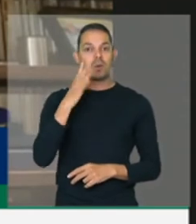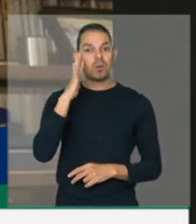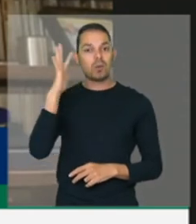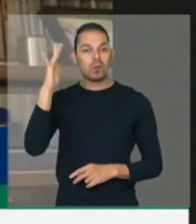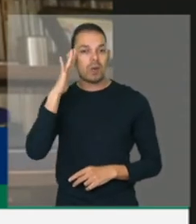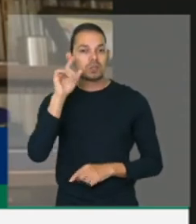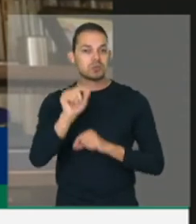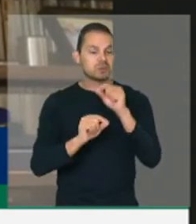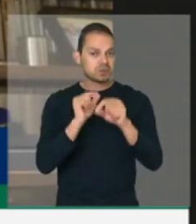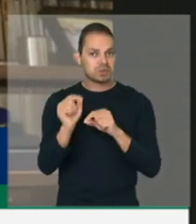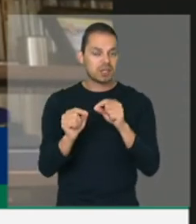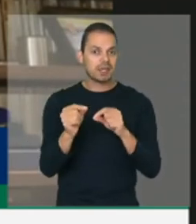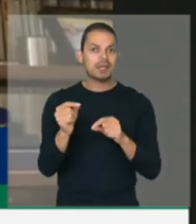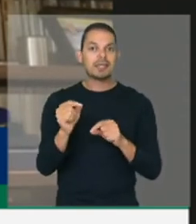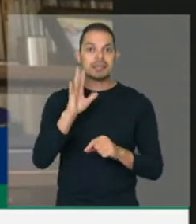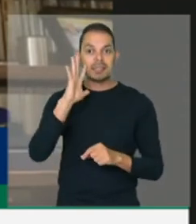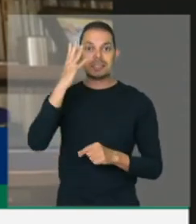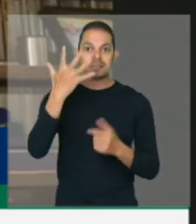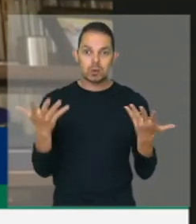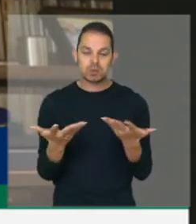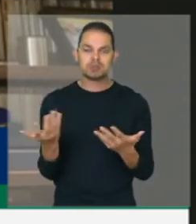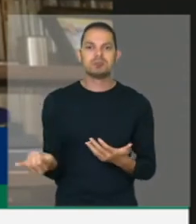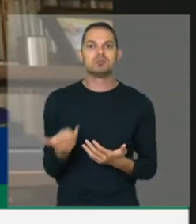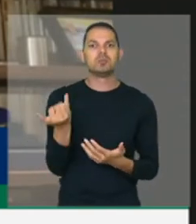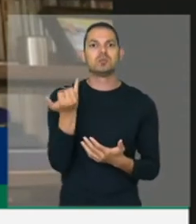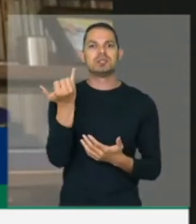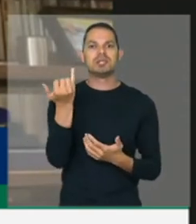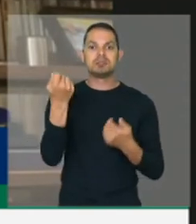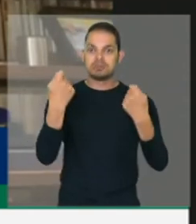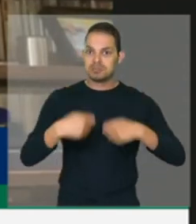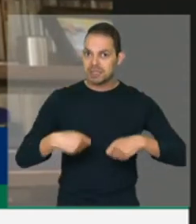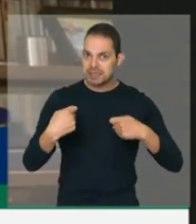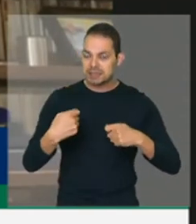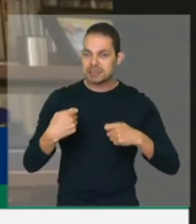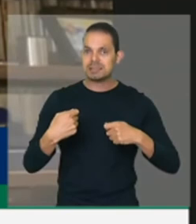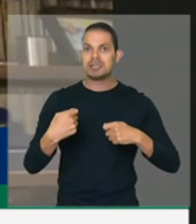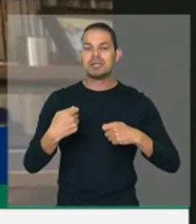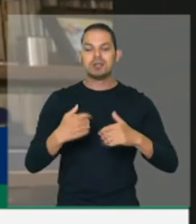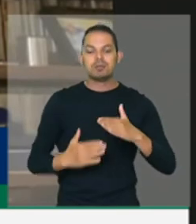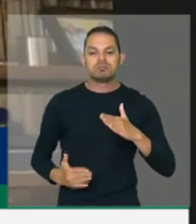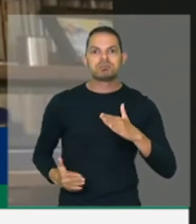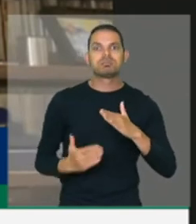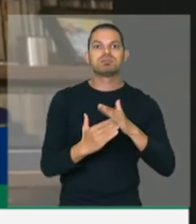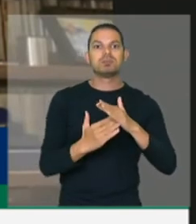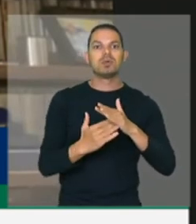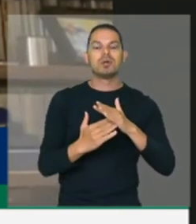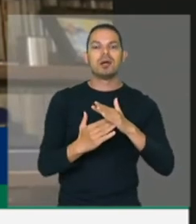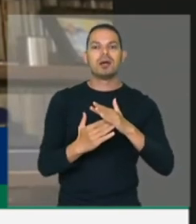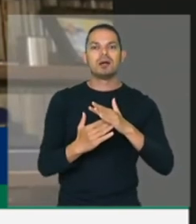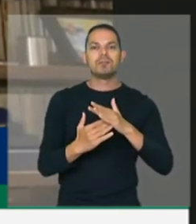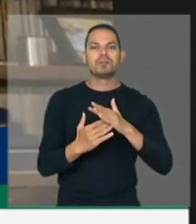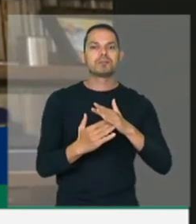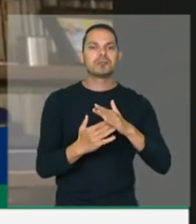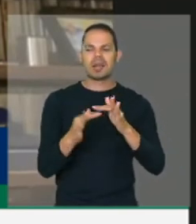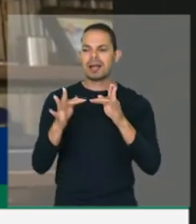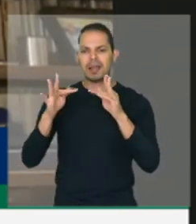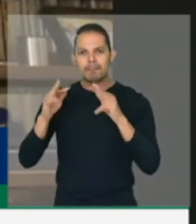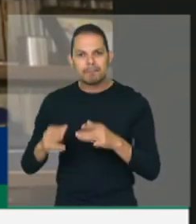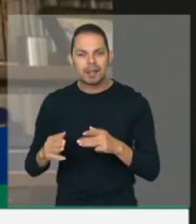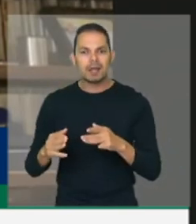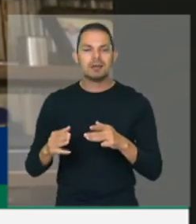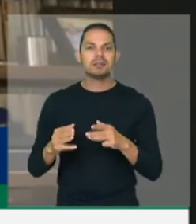decisão é histórica, foi necessária para pôr limites, para pôr fim. Não que se tenha